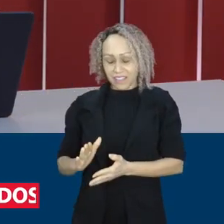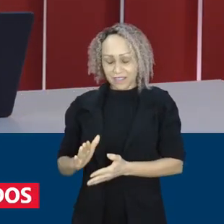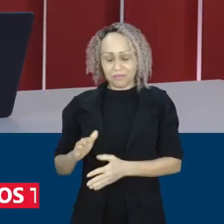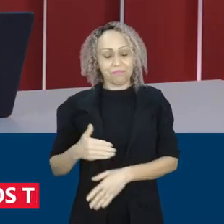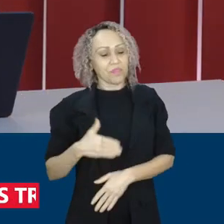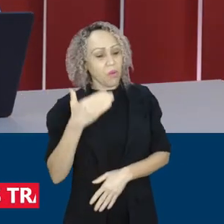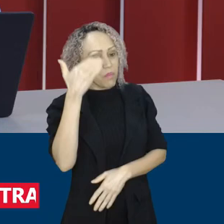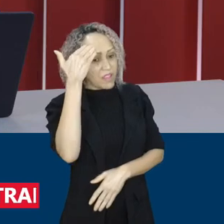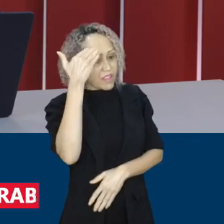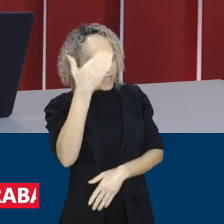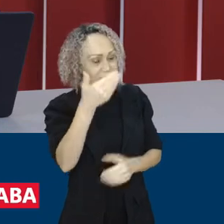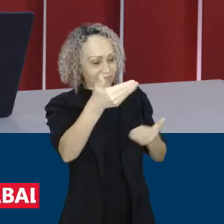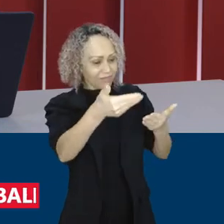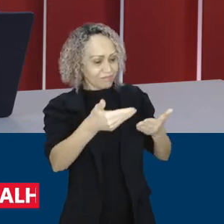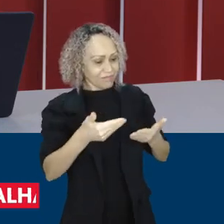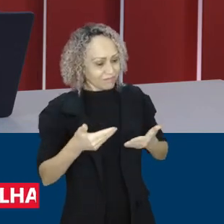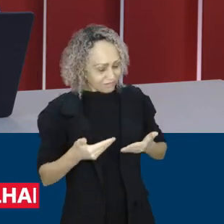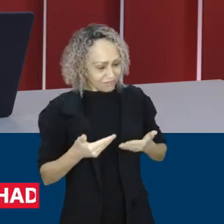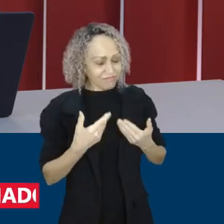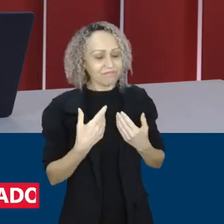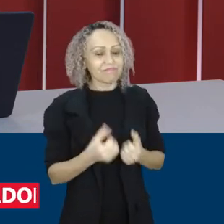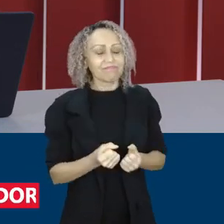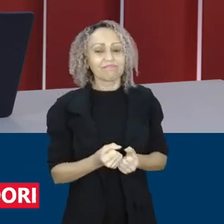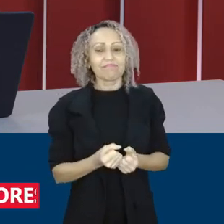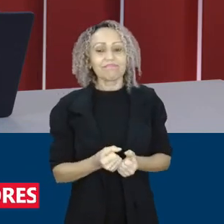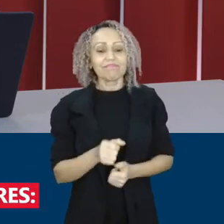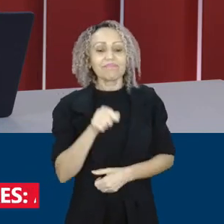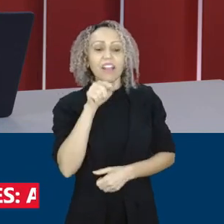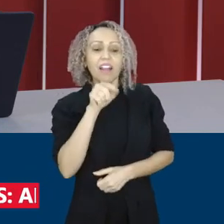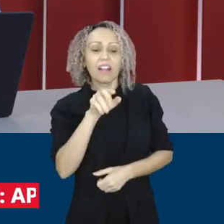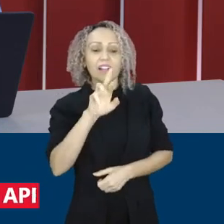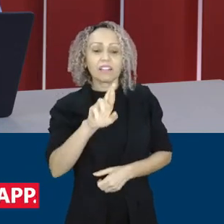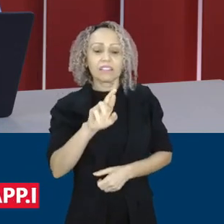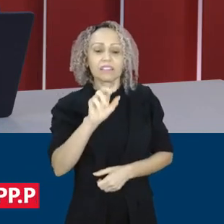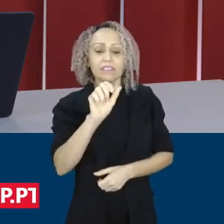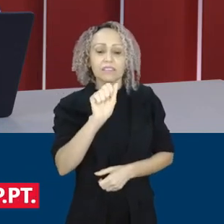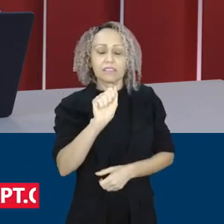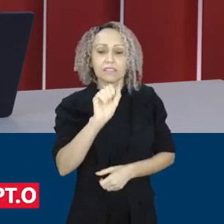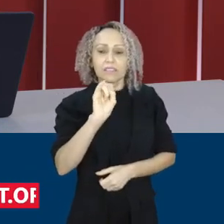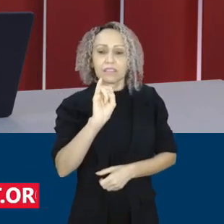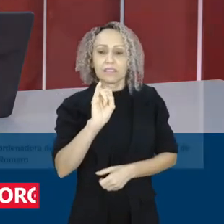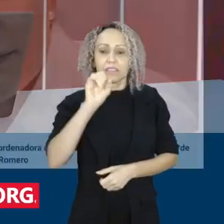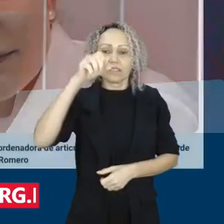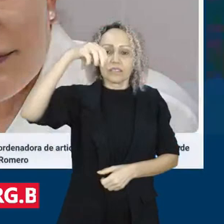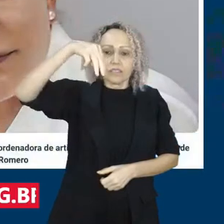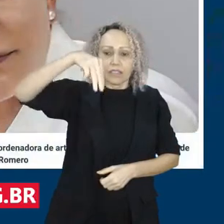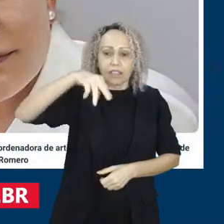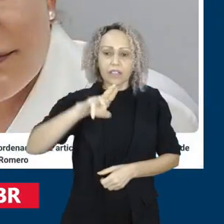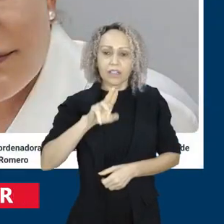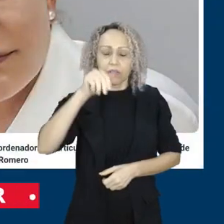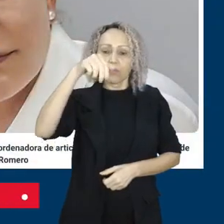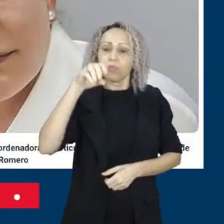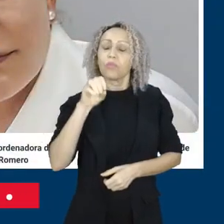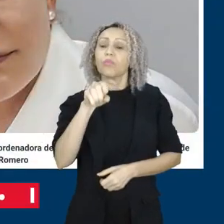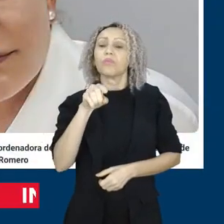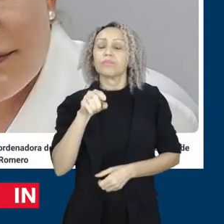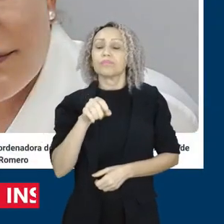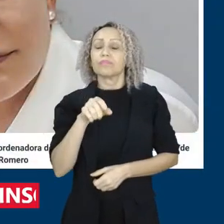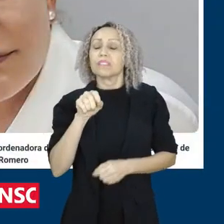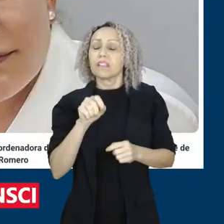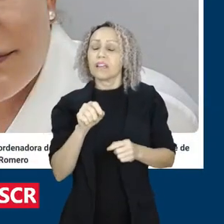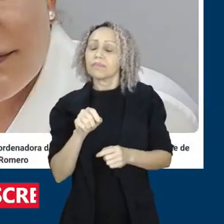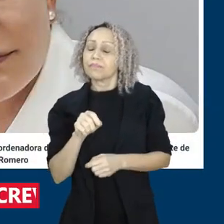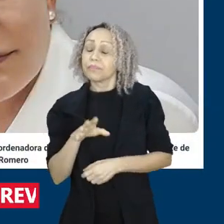aceitar nosso convite Raimundo a coordenadora de articulação política né do gabinete de transição e presidenta Nacional do PT Gleisi